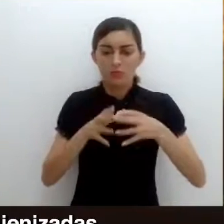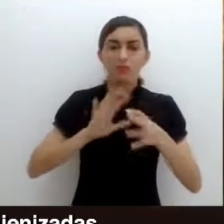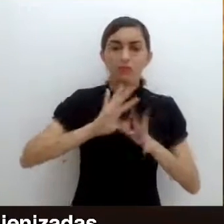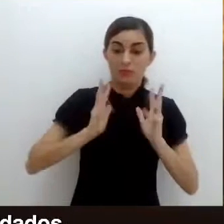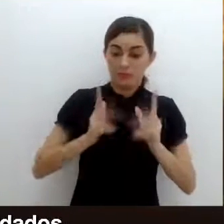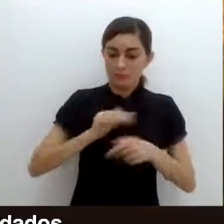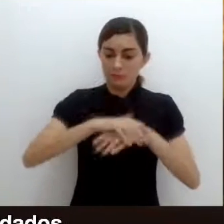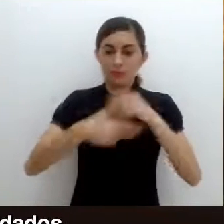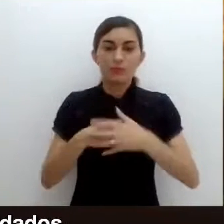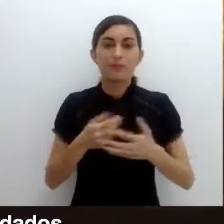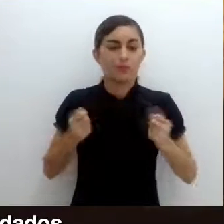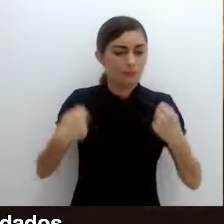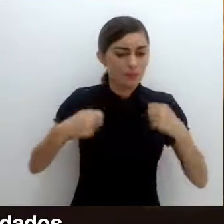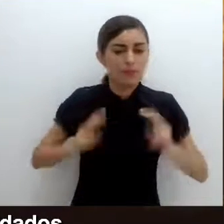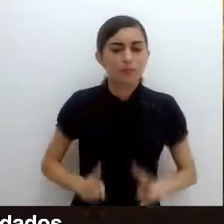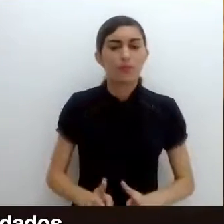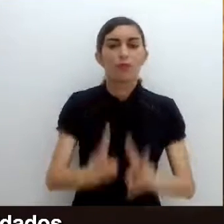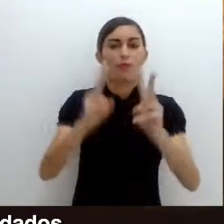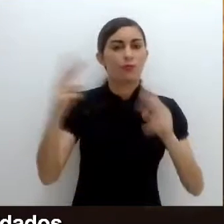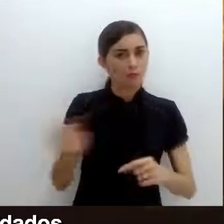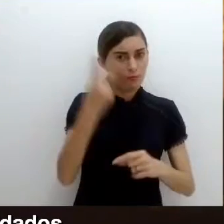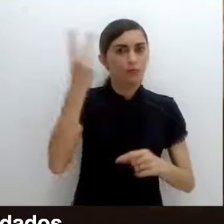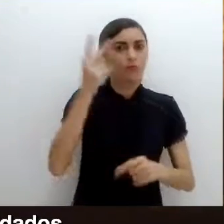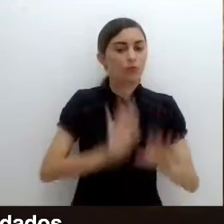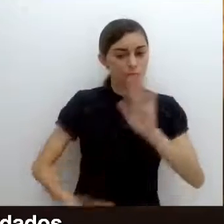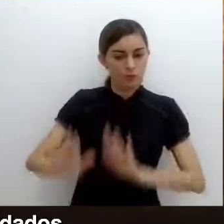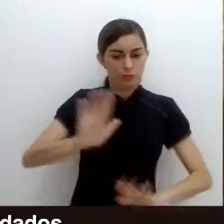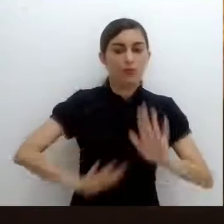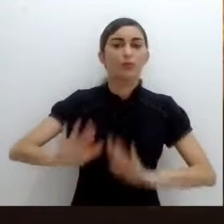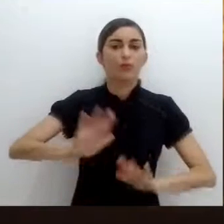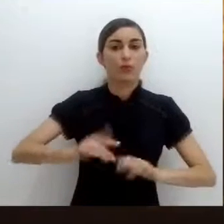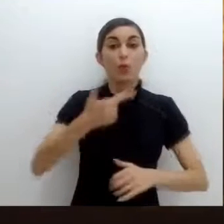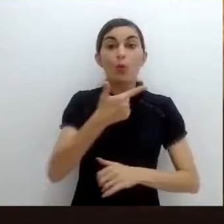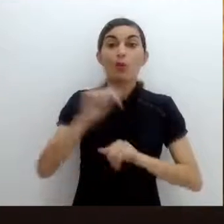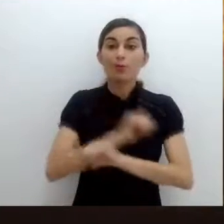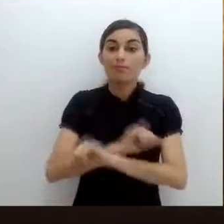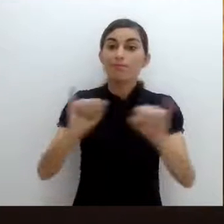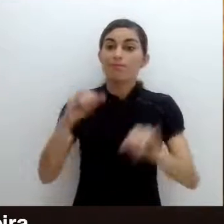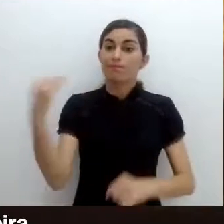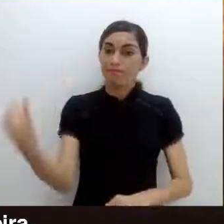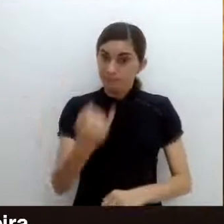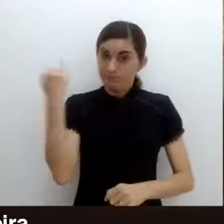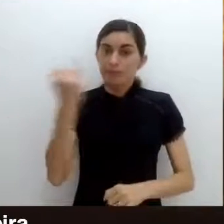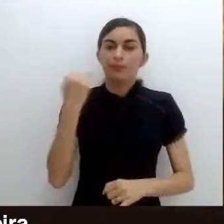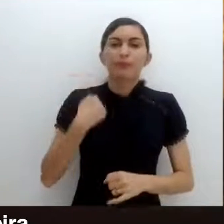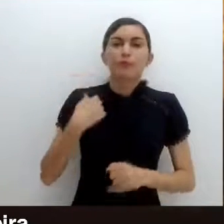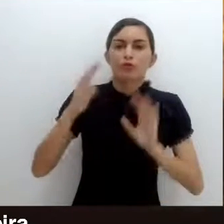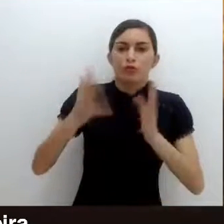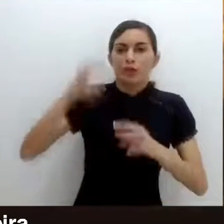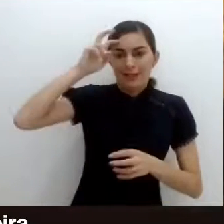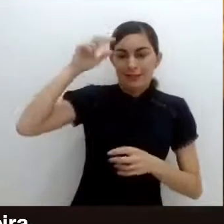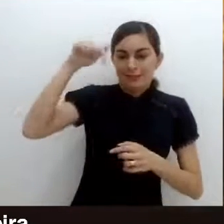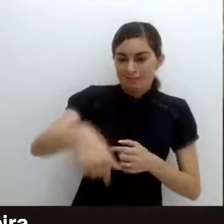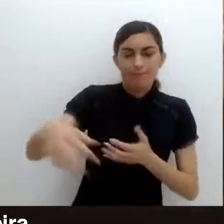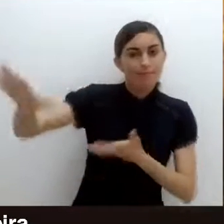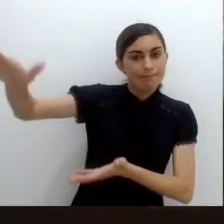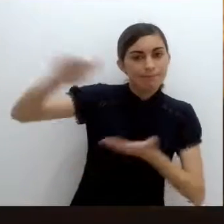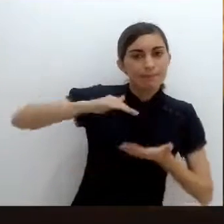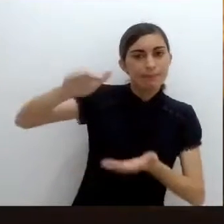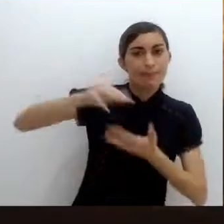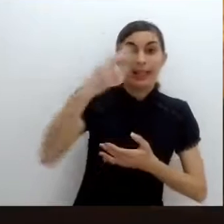higienizadas. Precisamos continuar valorizando esses cuidados. Outra notícia importante é que estamos recebendo, nesta quinta